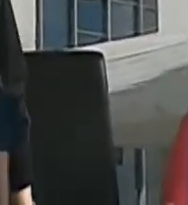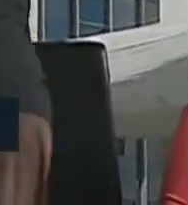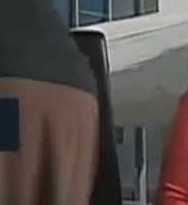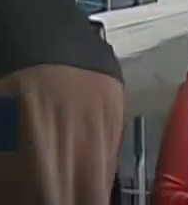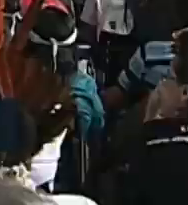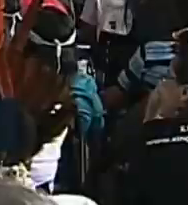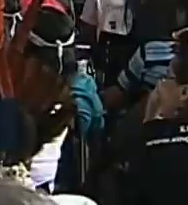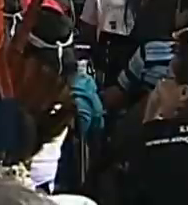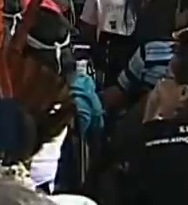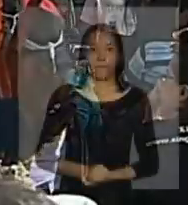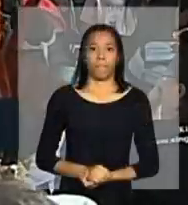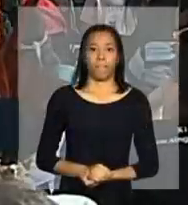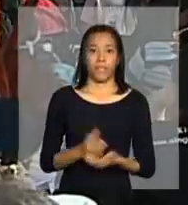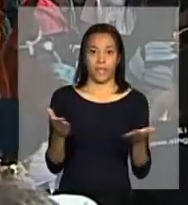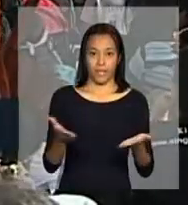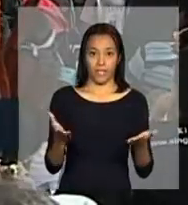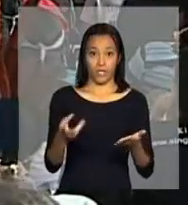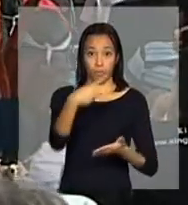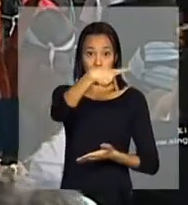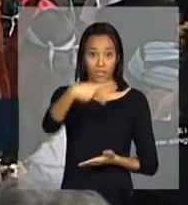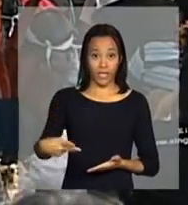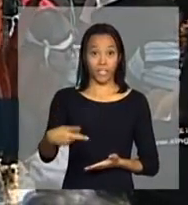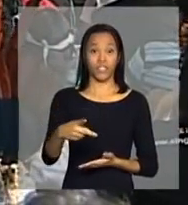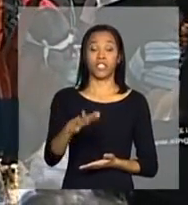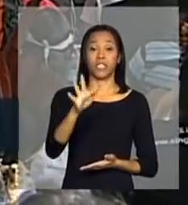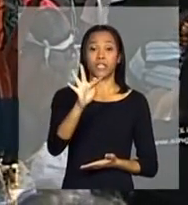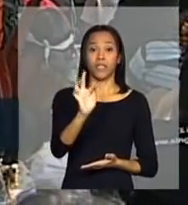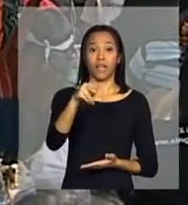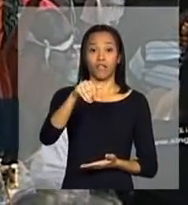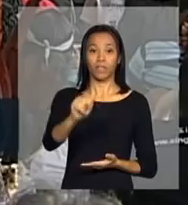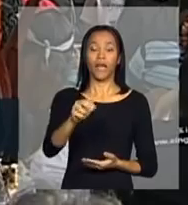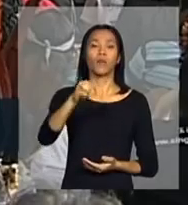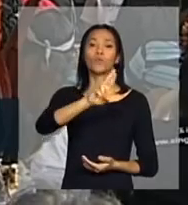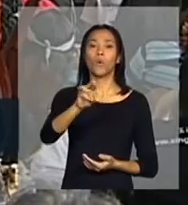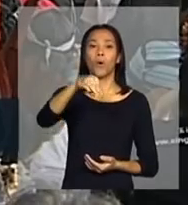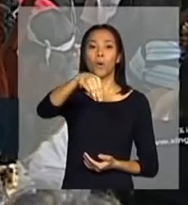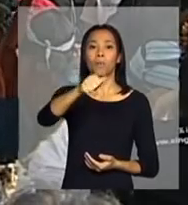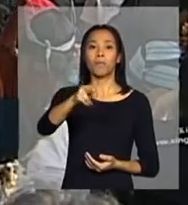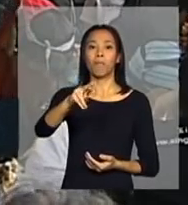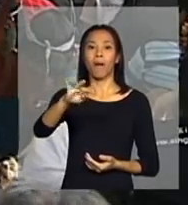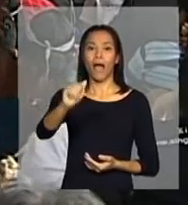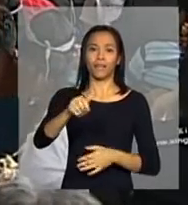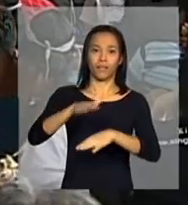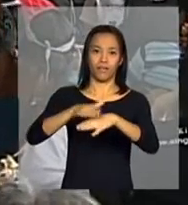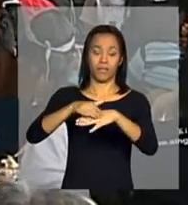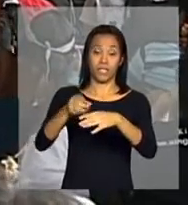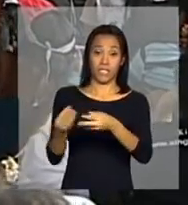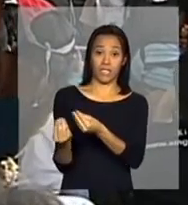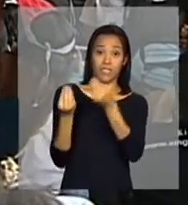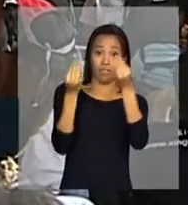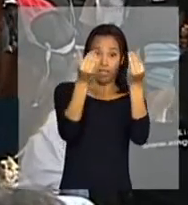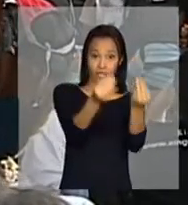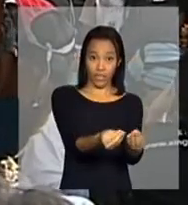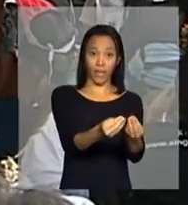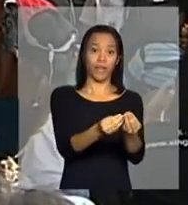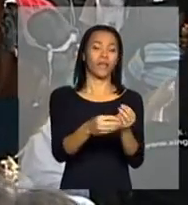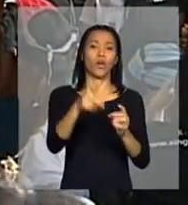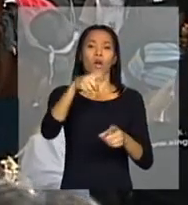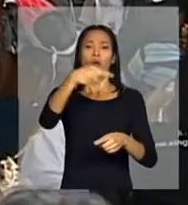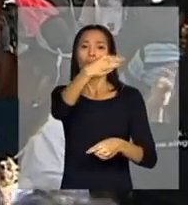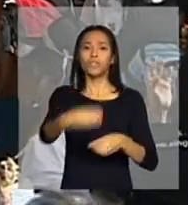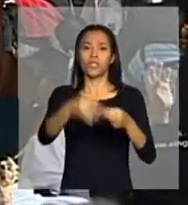Neste momento, a presidente da FUNAI, senhora Marta Azevedo, representando a presidente do IBGE, entrega ao ministro da Justiça o folder O